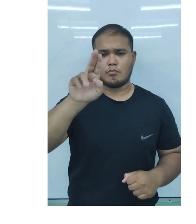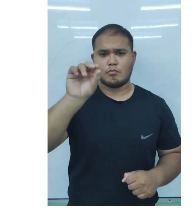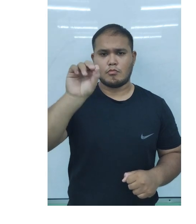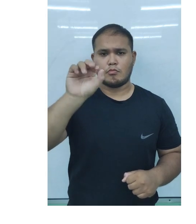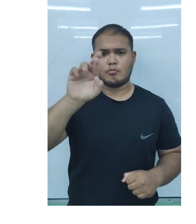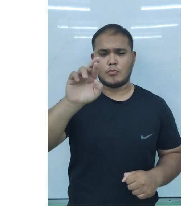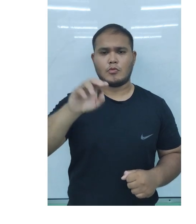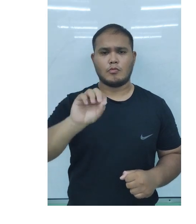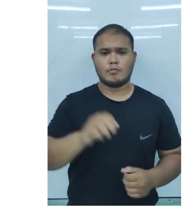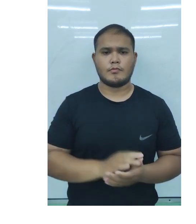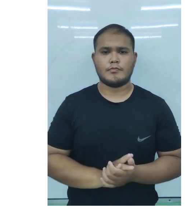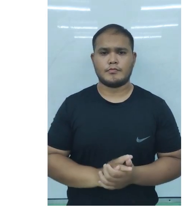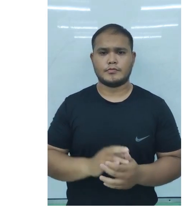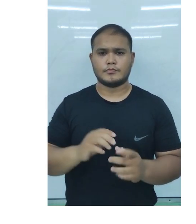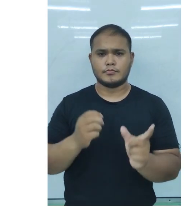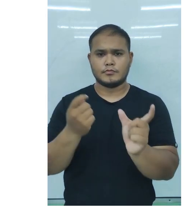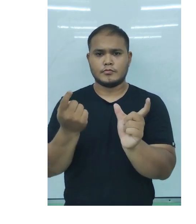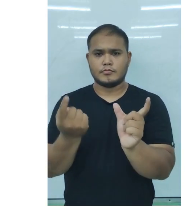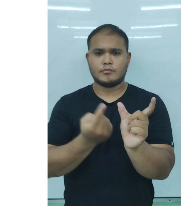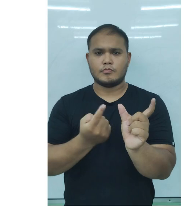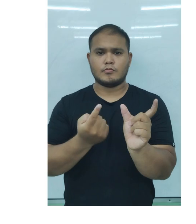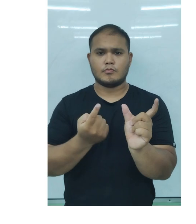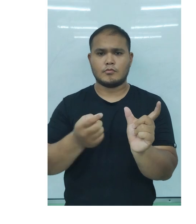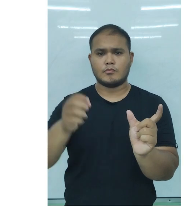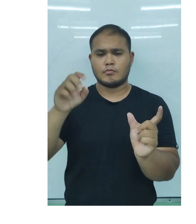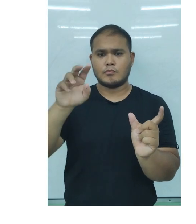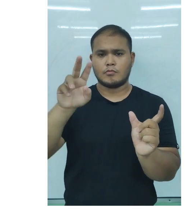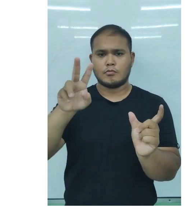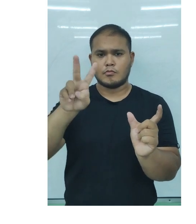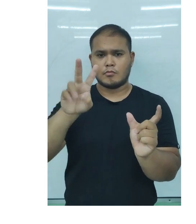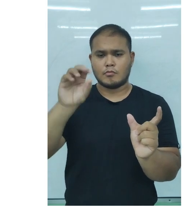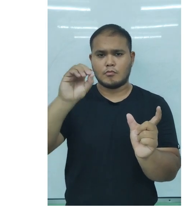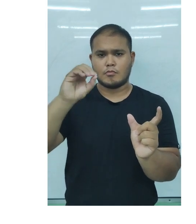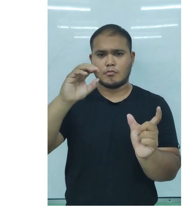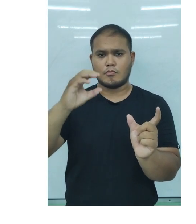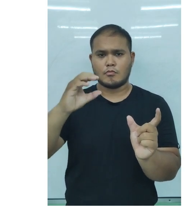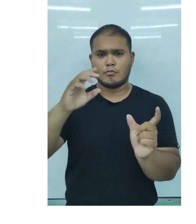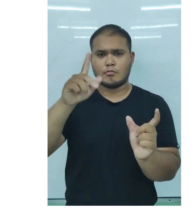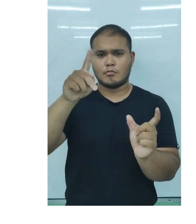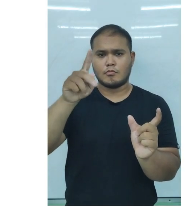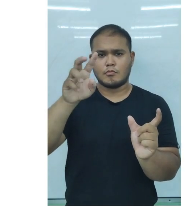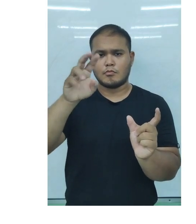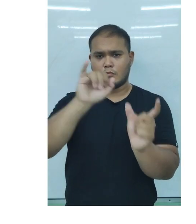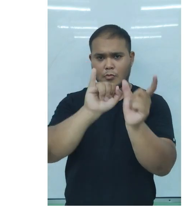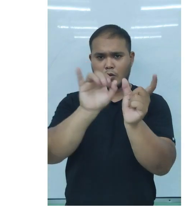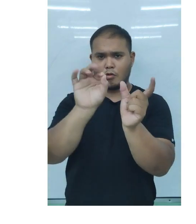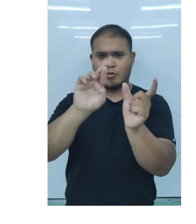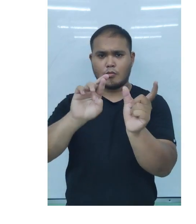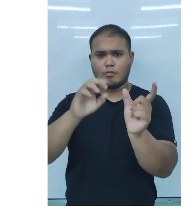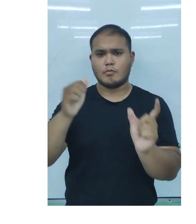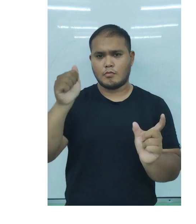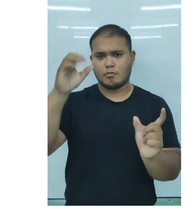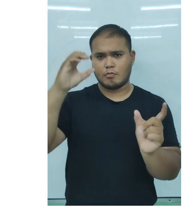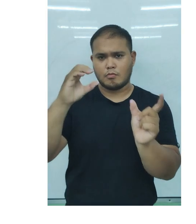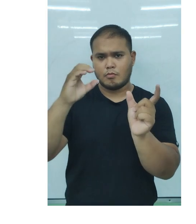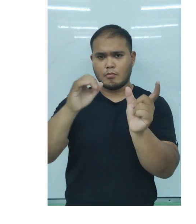vocativo, nós vamos ter prudentio. Acusativo, prudentiorem. No neutro,